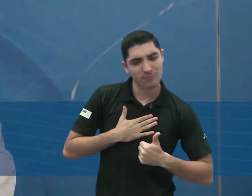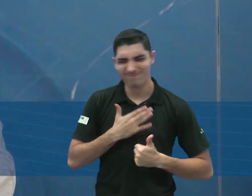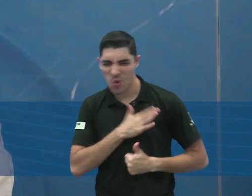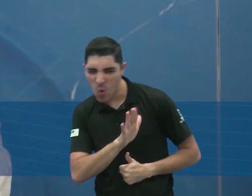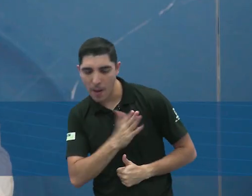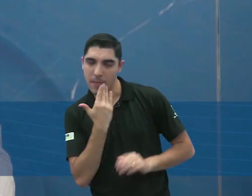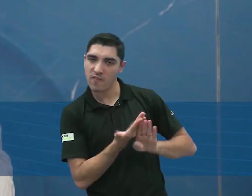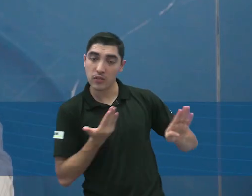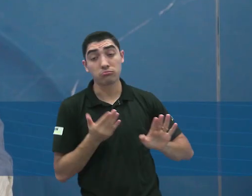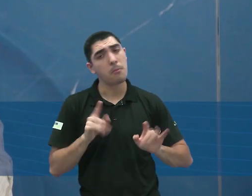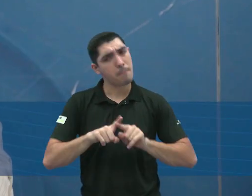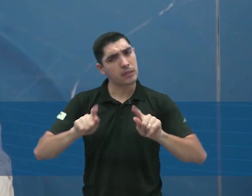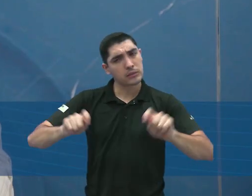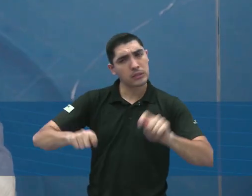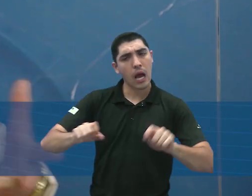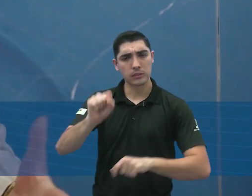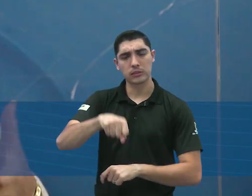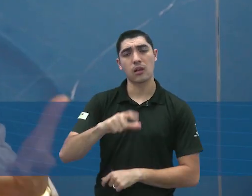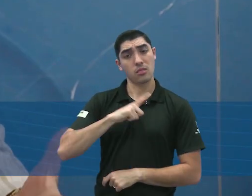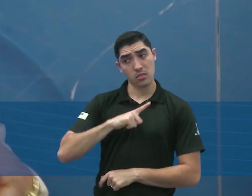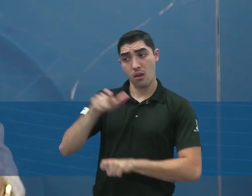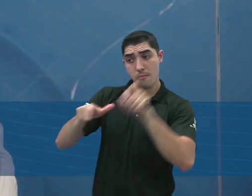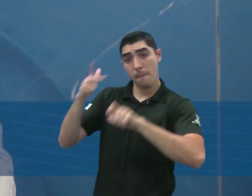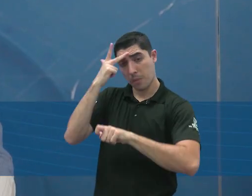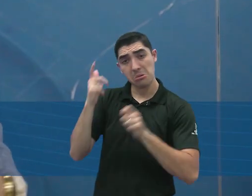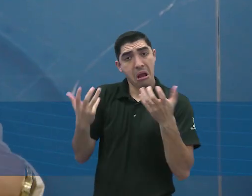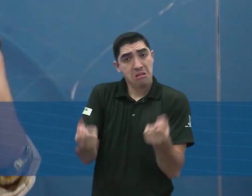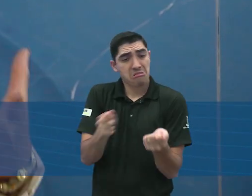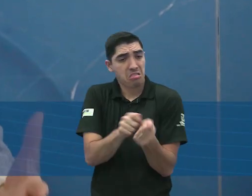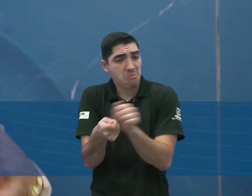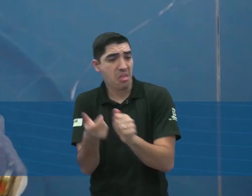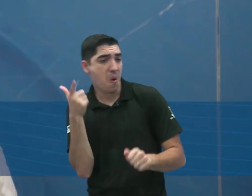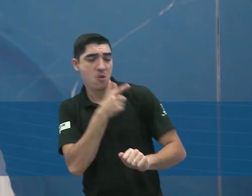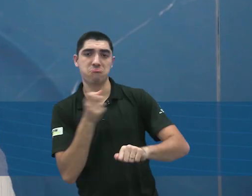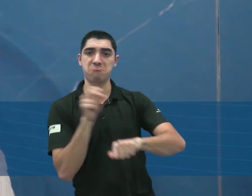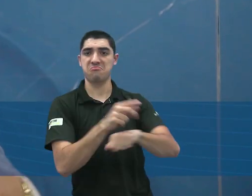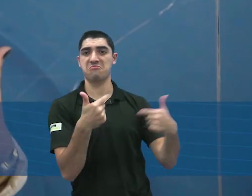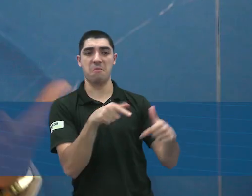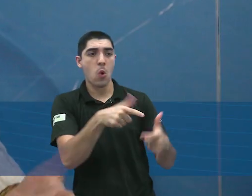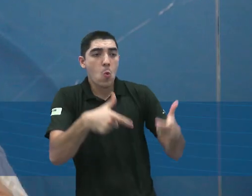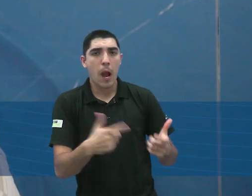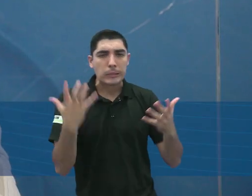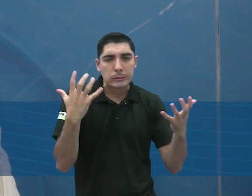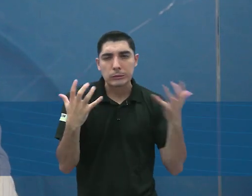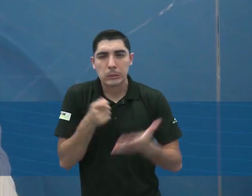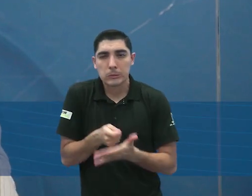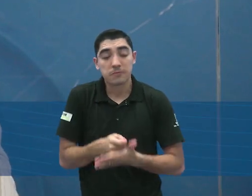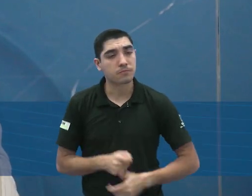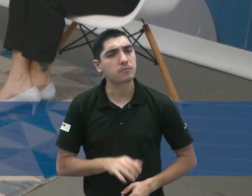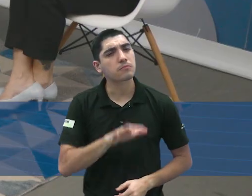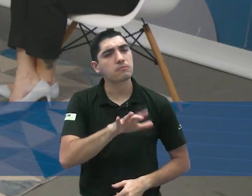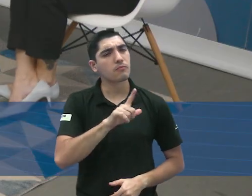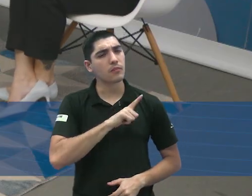onde consegue chegar. Mas sim, é possível. Esse ambiente ele existe e existem pessoas também que são adaptadas a trabalhar dessa forma, né? Olha,